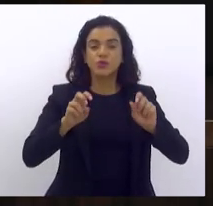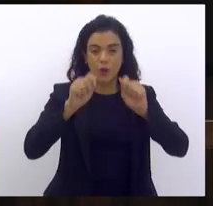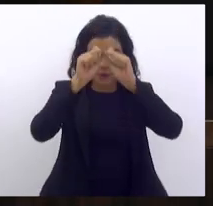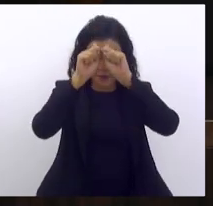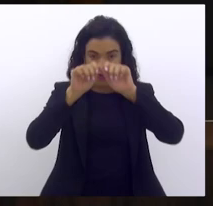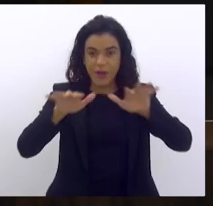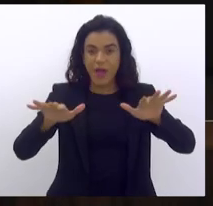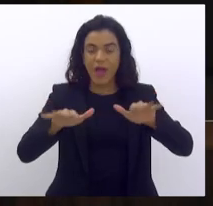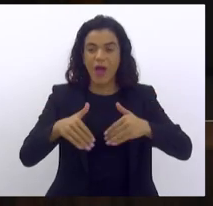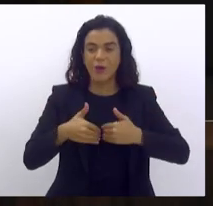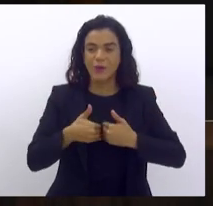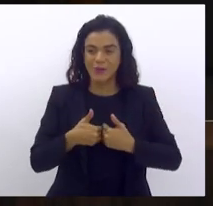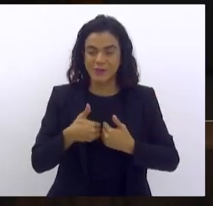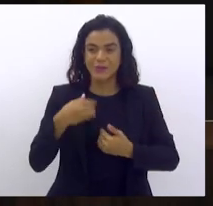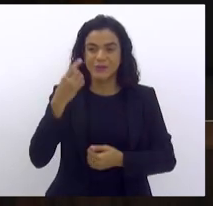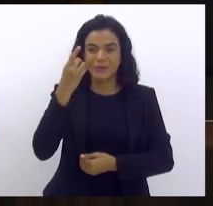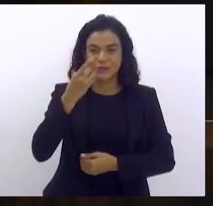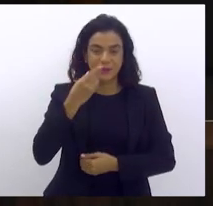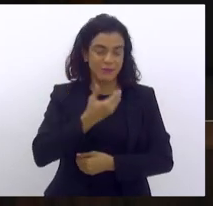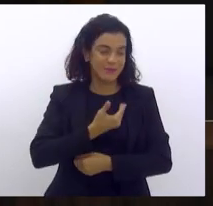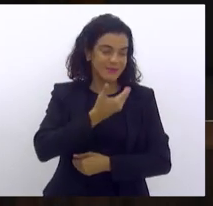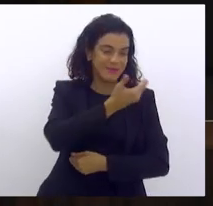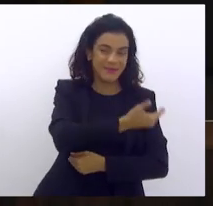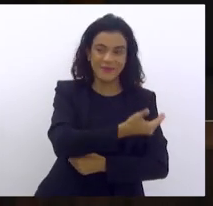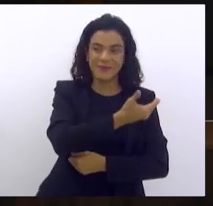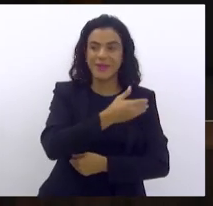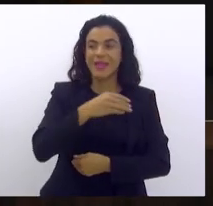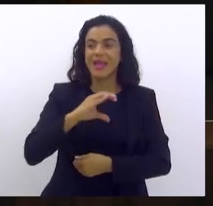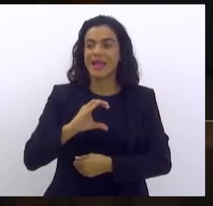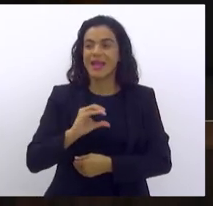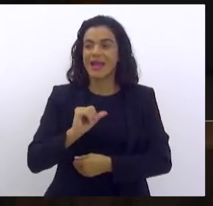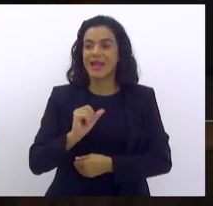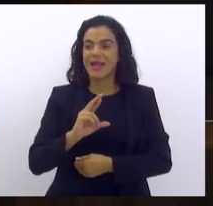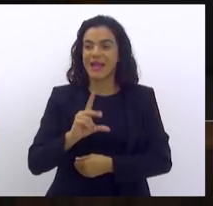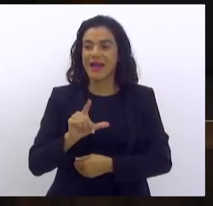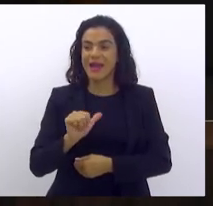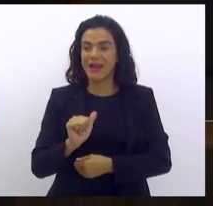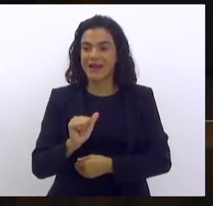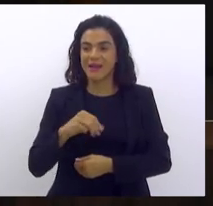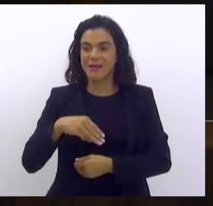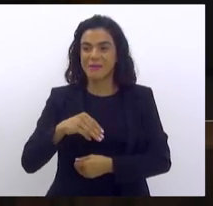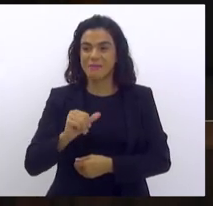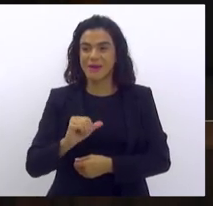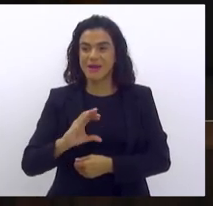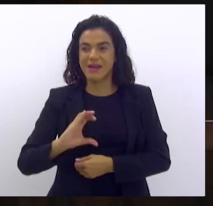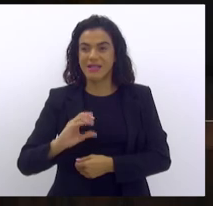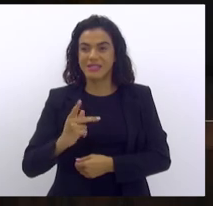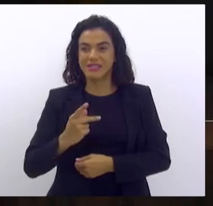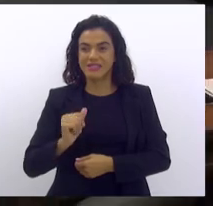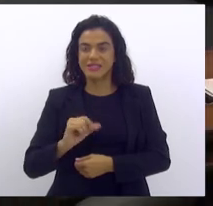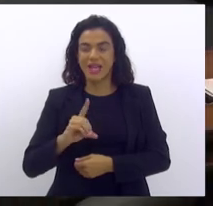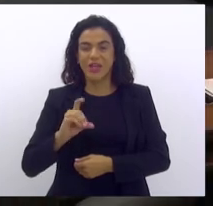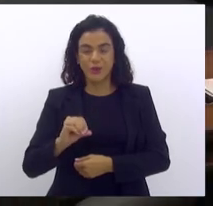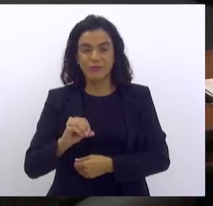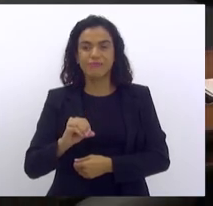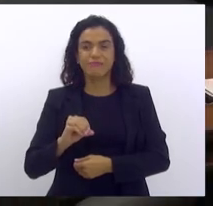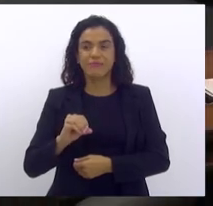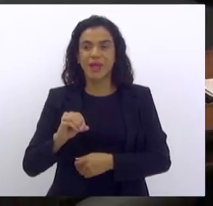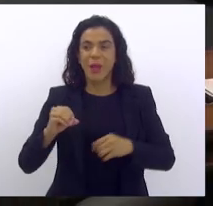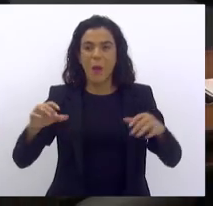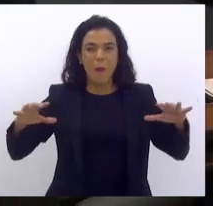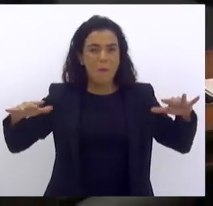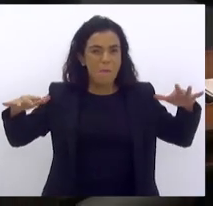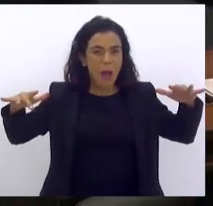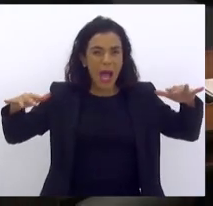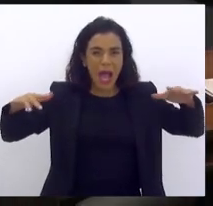com essa nobre deputada que está aqui do meu lado, Carla Machado, fez um trabalho que encheu o plenário aqui, foi um